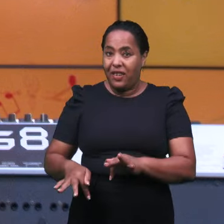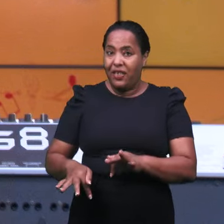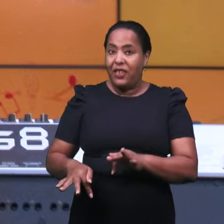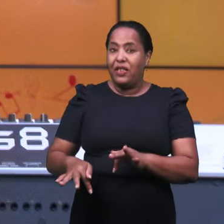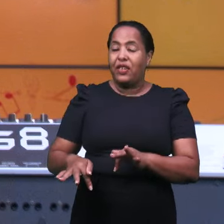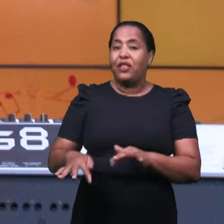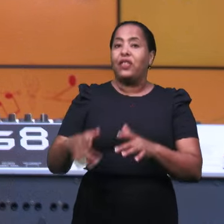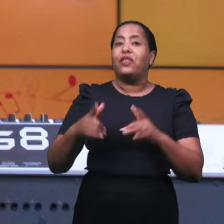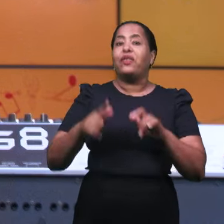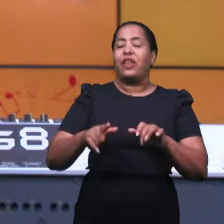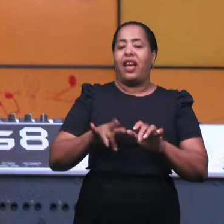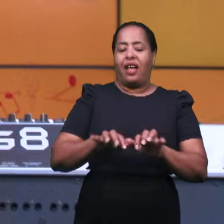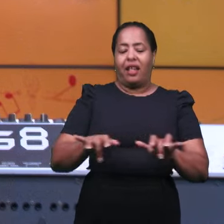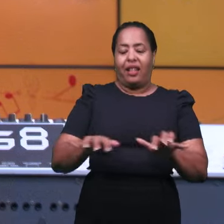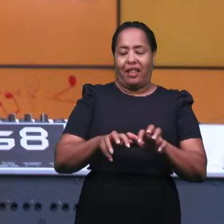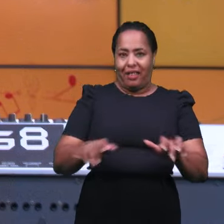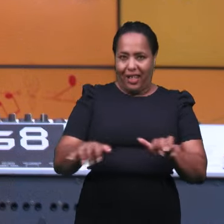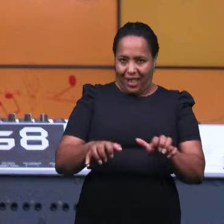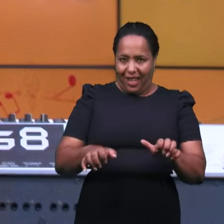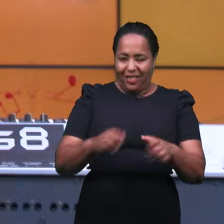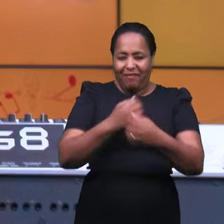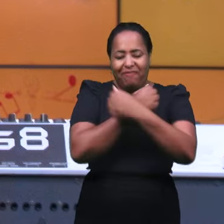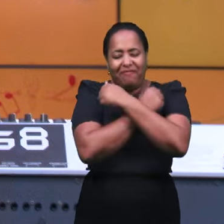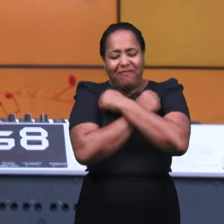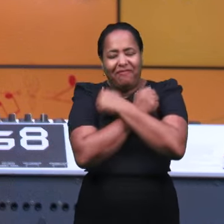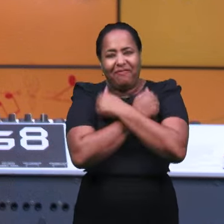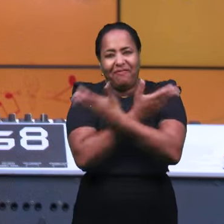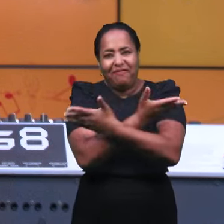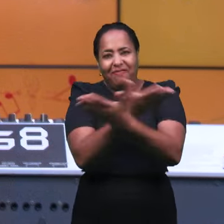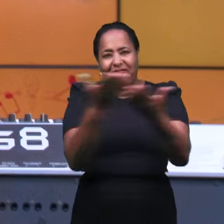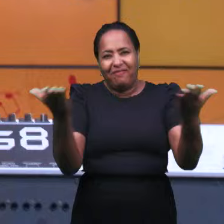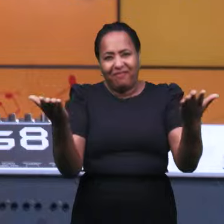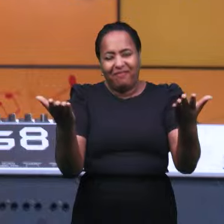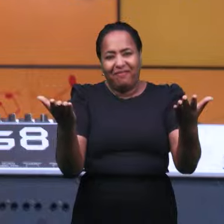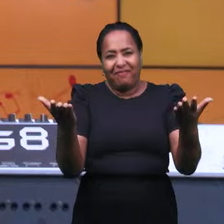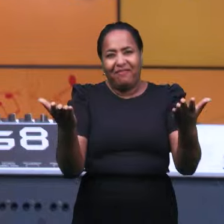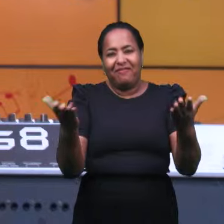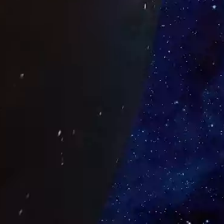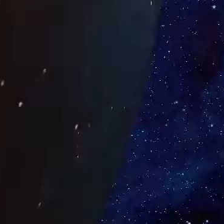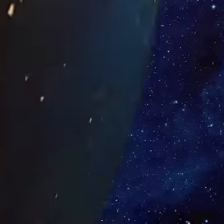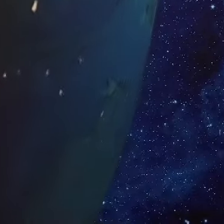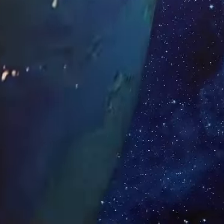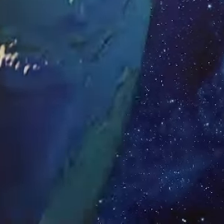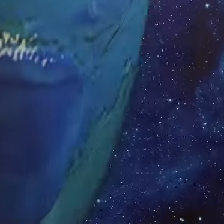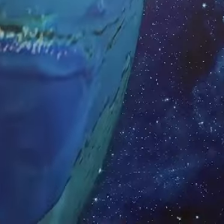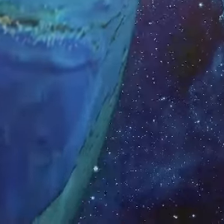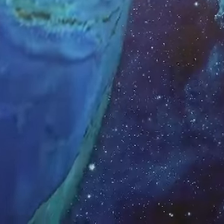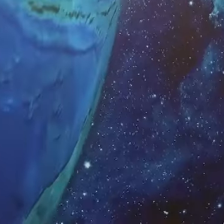instrumento teclado. Um abraço para todos vocês e a paz do Senhor.